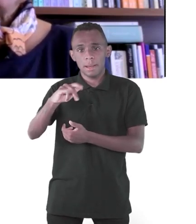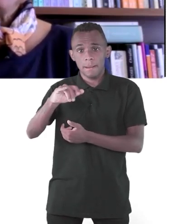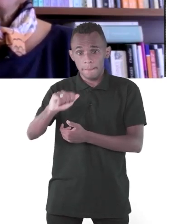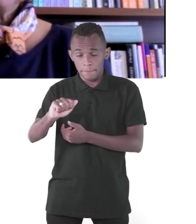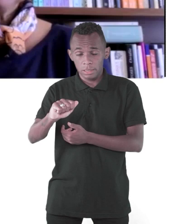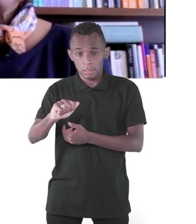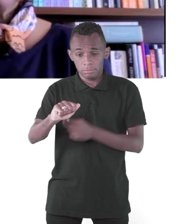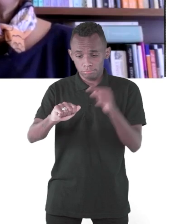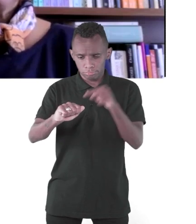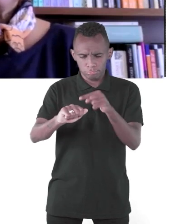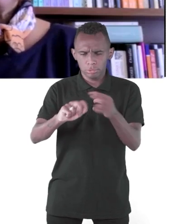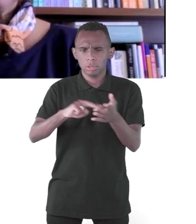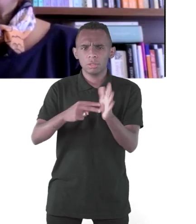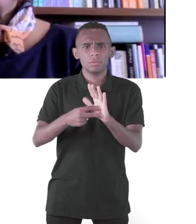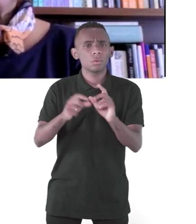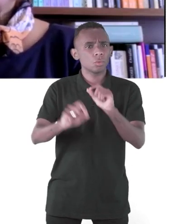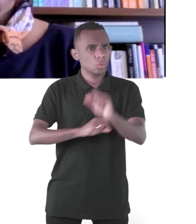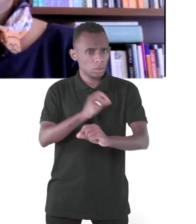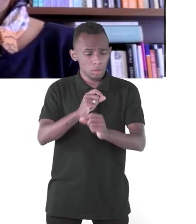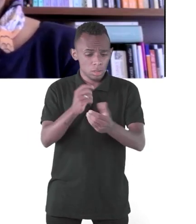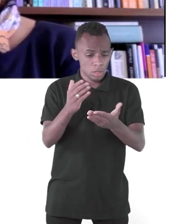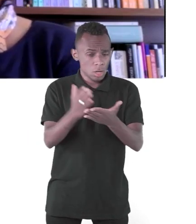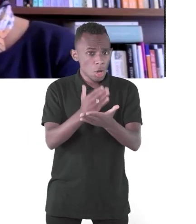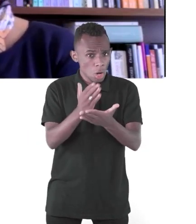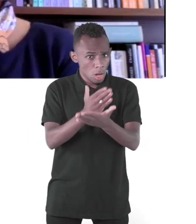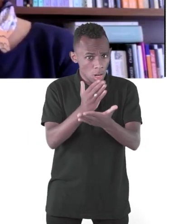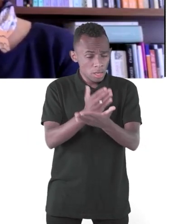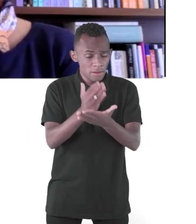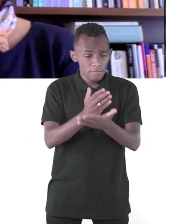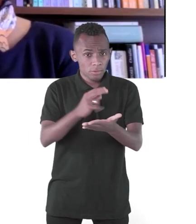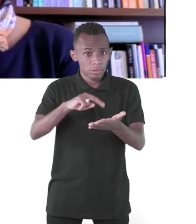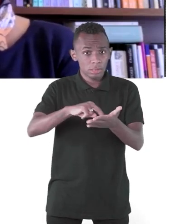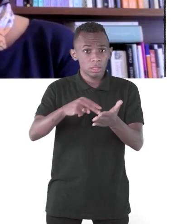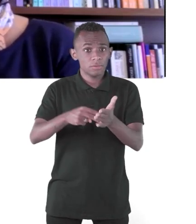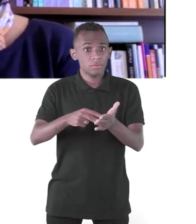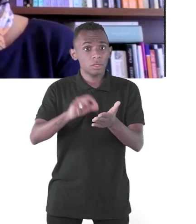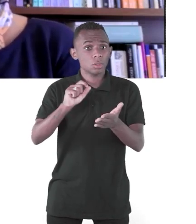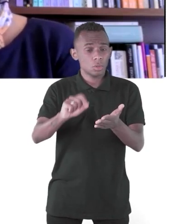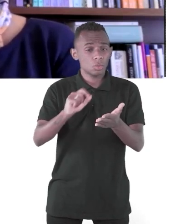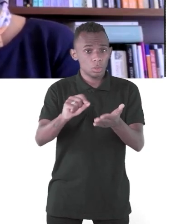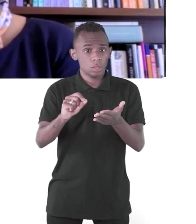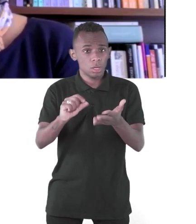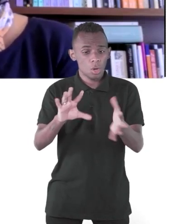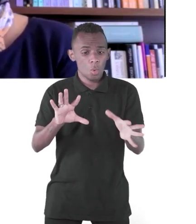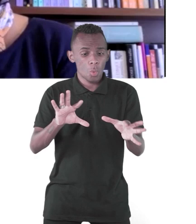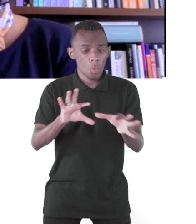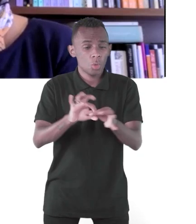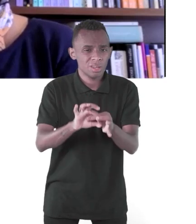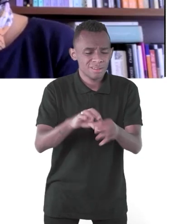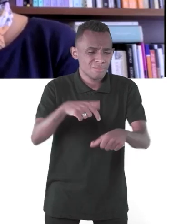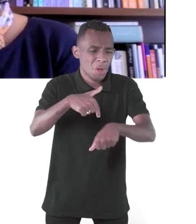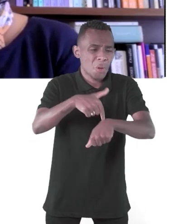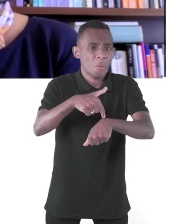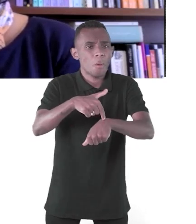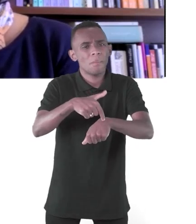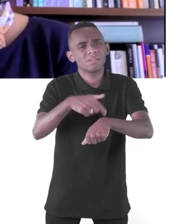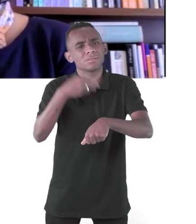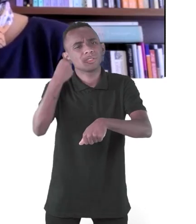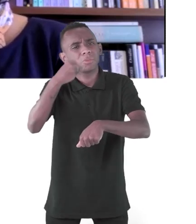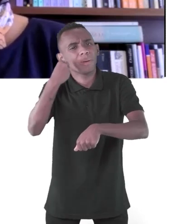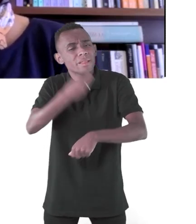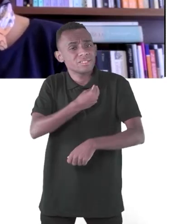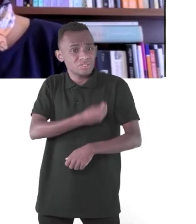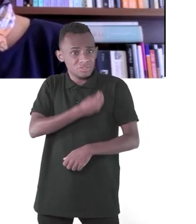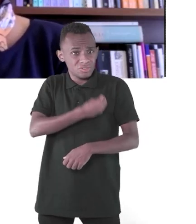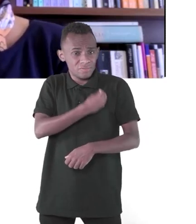londrinas que desenvolveram livros, exatamente o que você falou, livros associados a momentos de